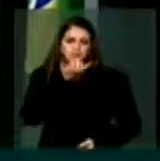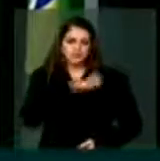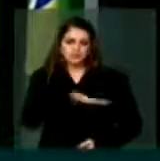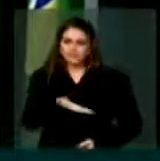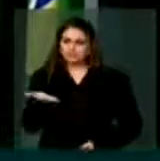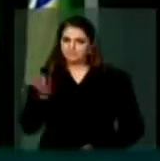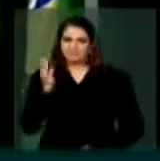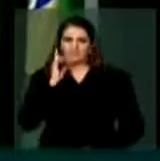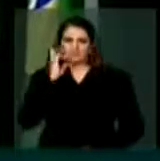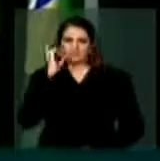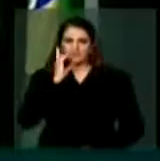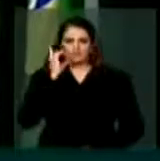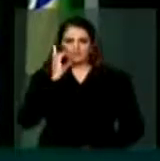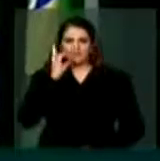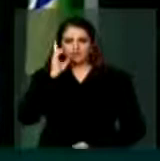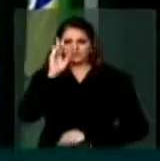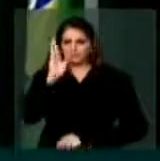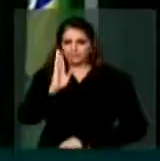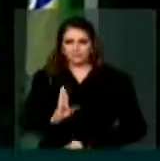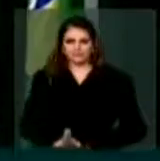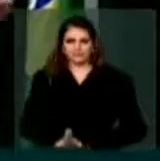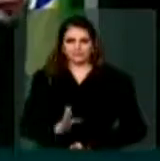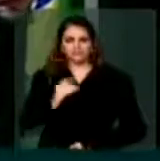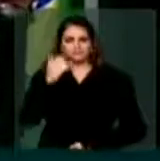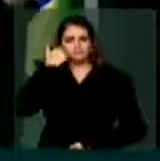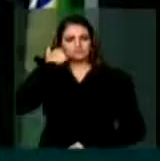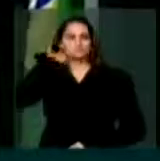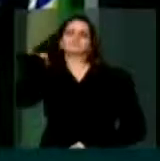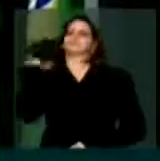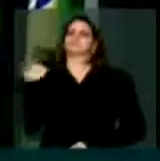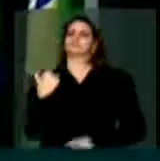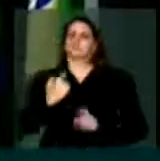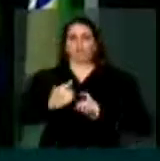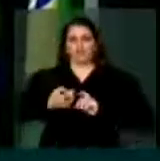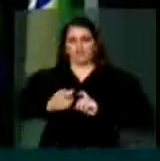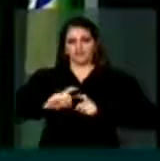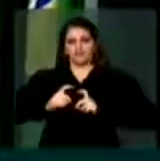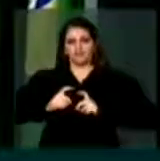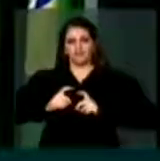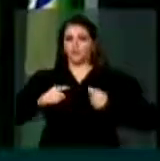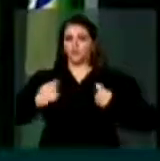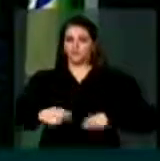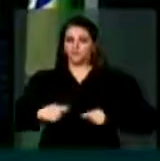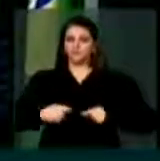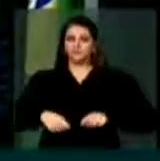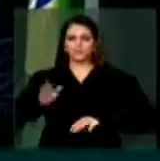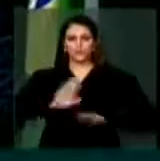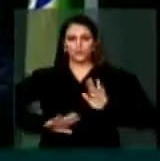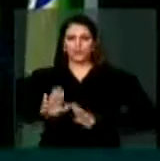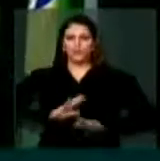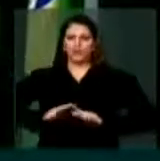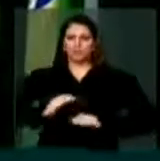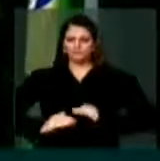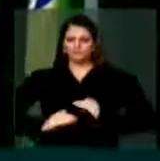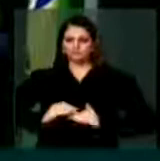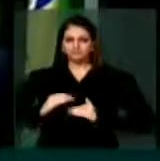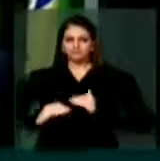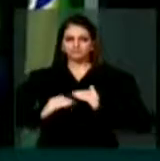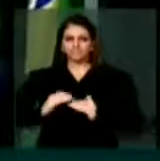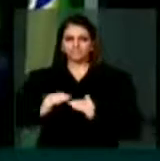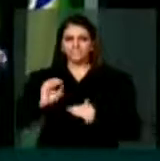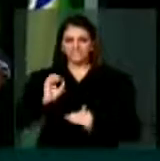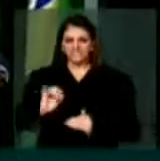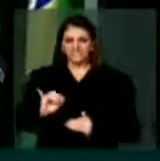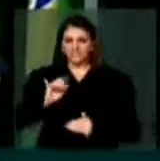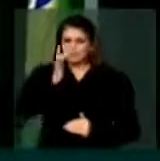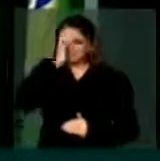deputados, senhores e senhoras brasileiros, ela é e deve ser uma sucessão como uma corrida de bastão, que aquele que